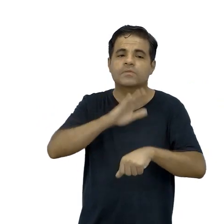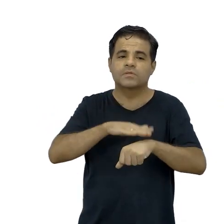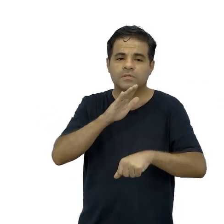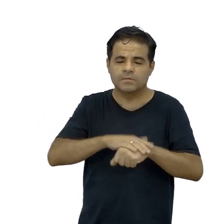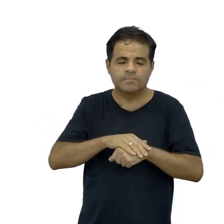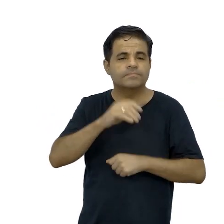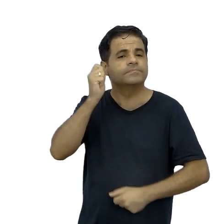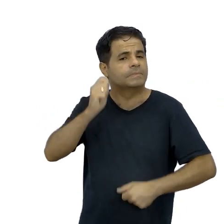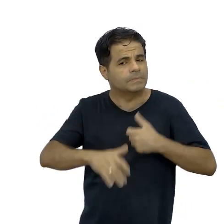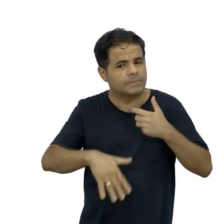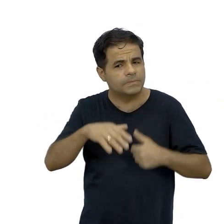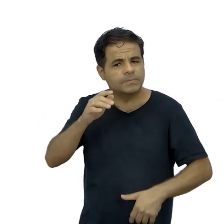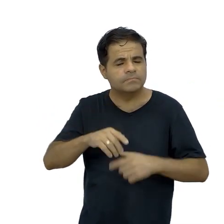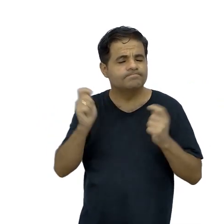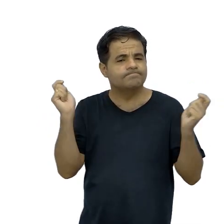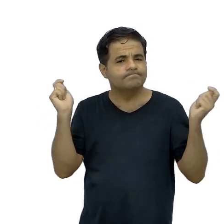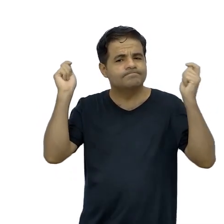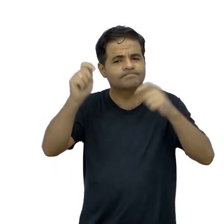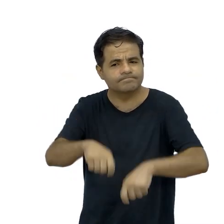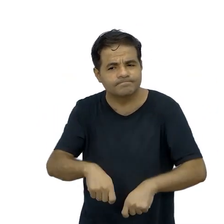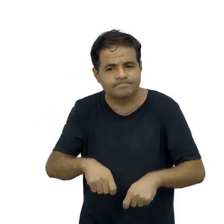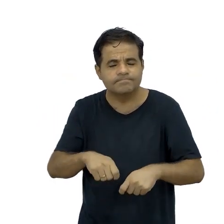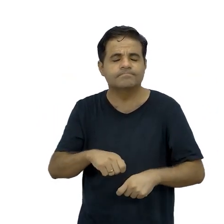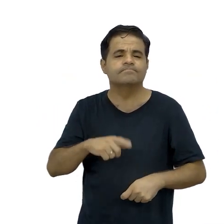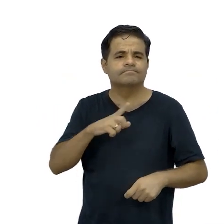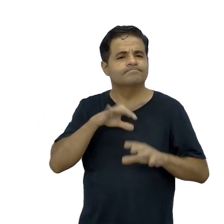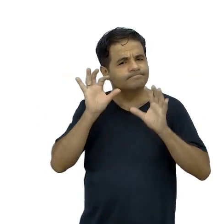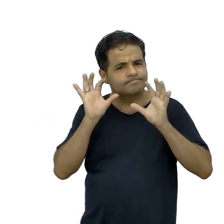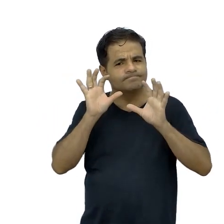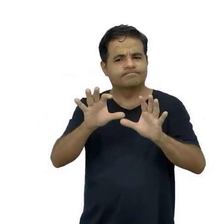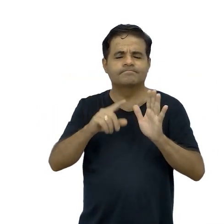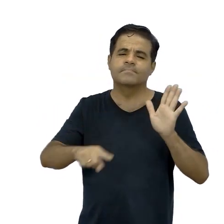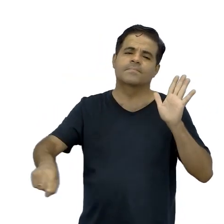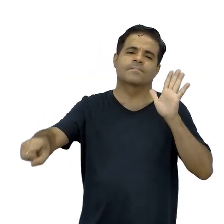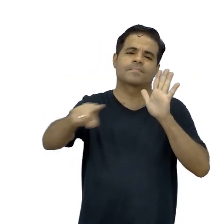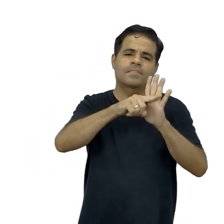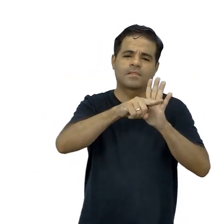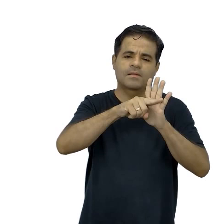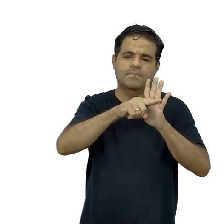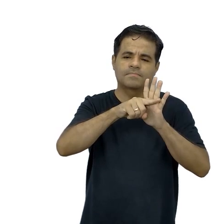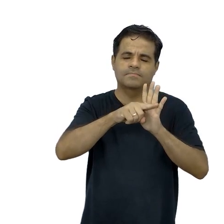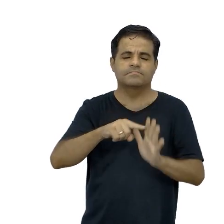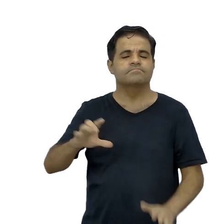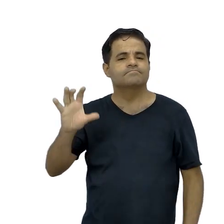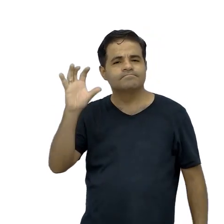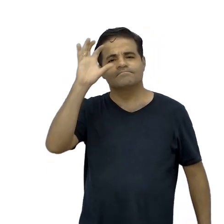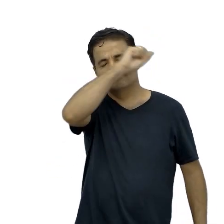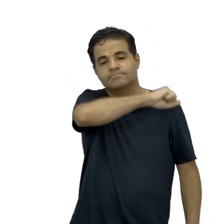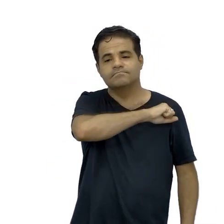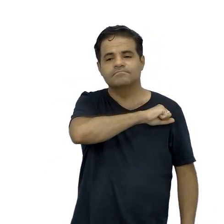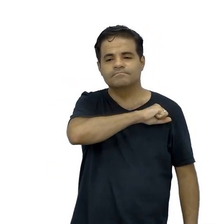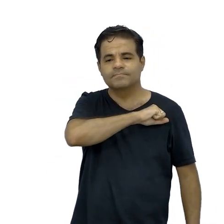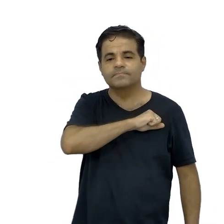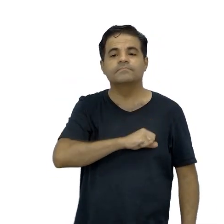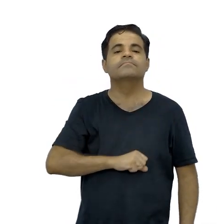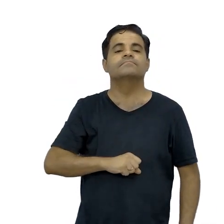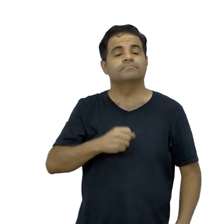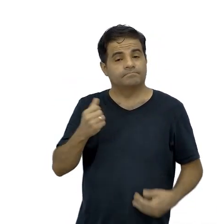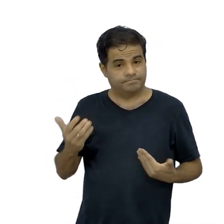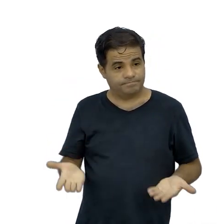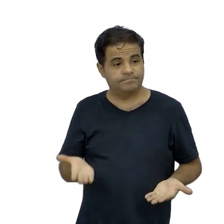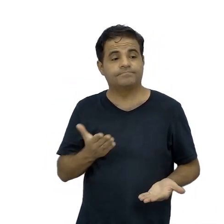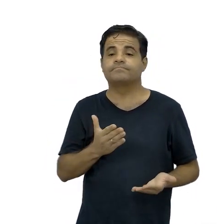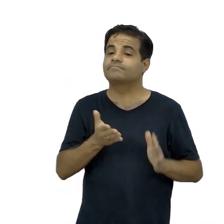as devidas condições, tende a ter um impacto negativo sobre a aprendizagem. Também, com a suspensão